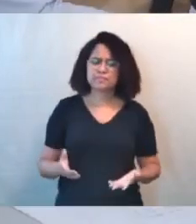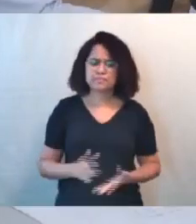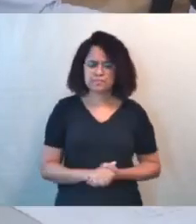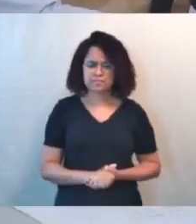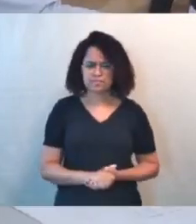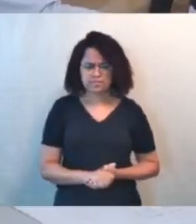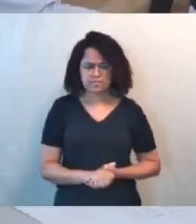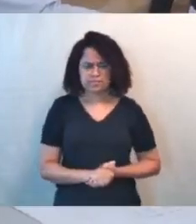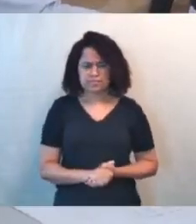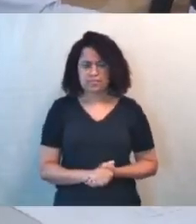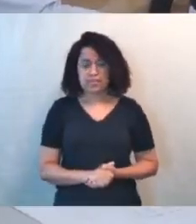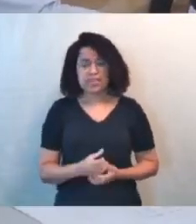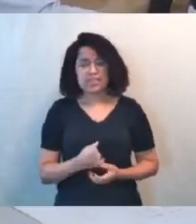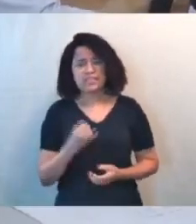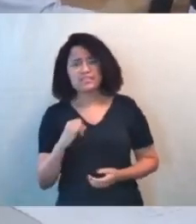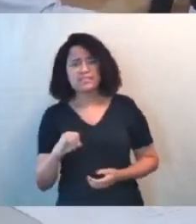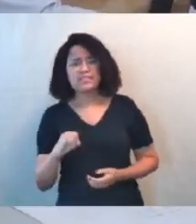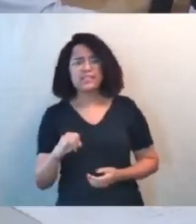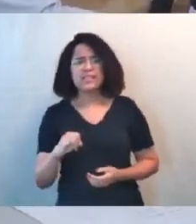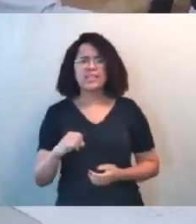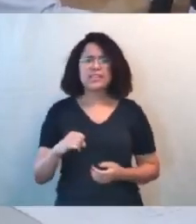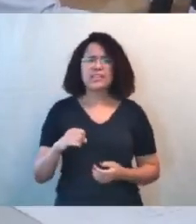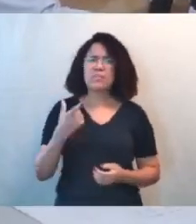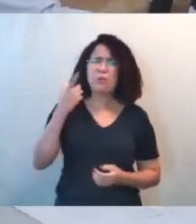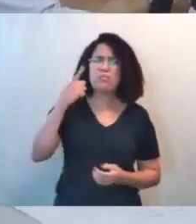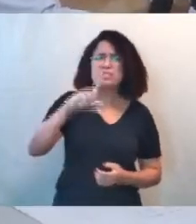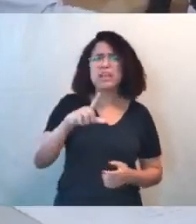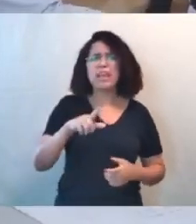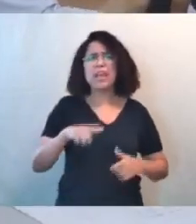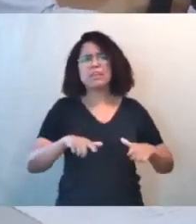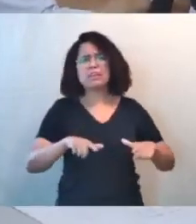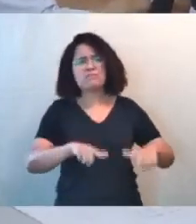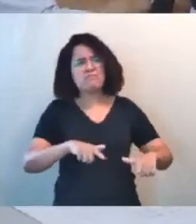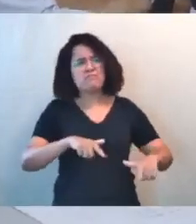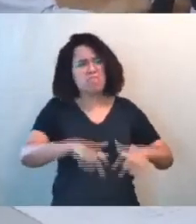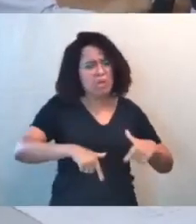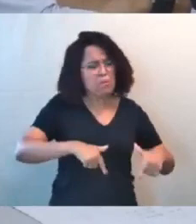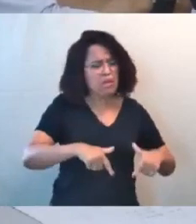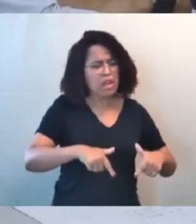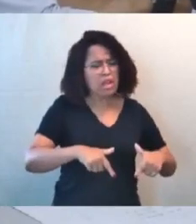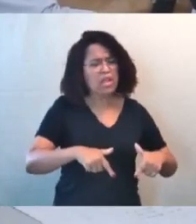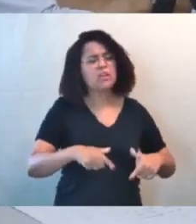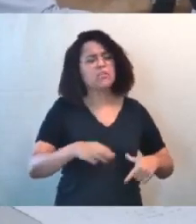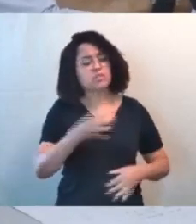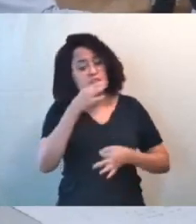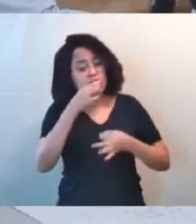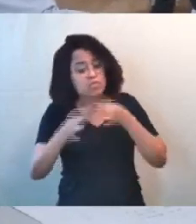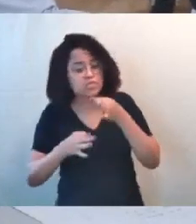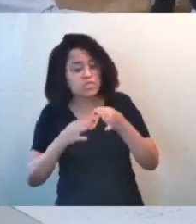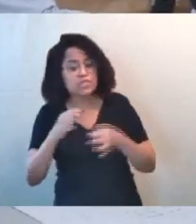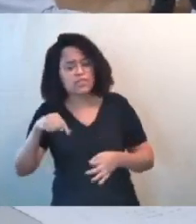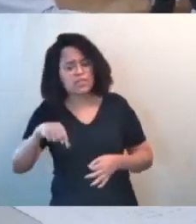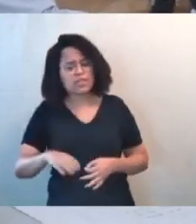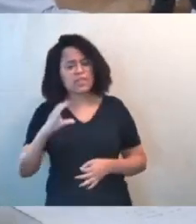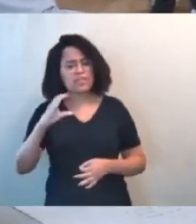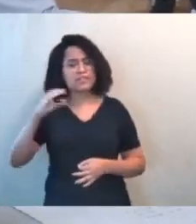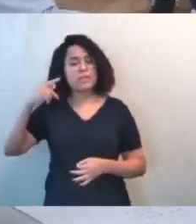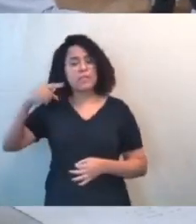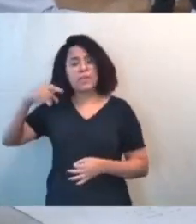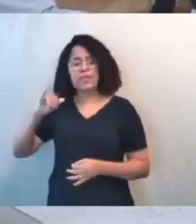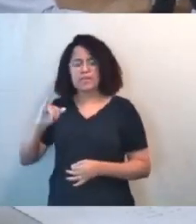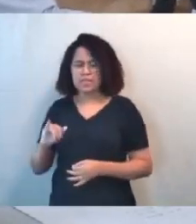Se não tem condições de operar, nós já demos a sugestão aqui nessa CPI várias vezes. Como que deveria ter sido feito?